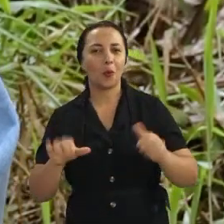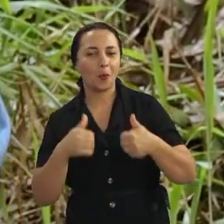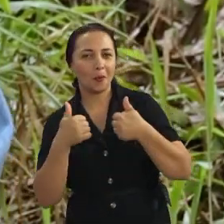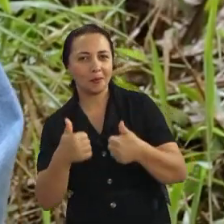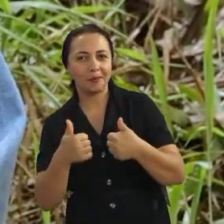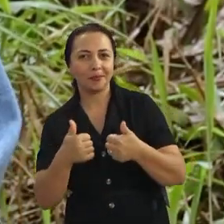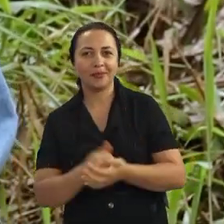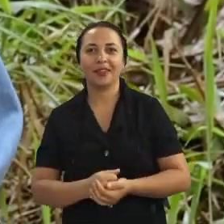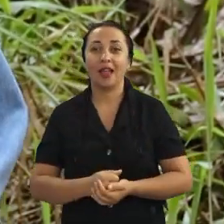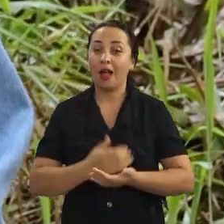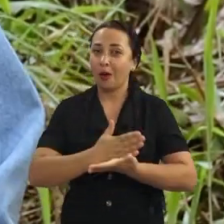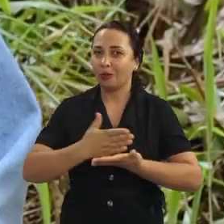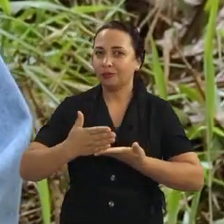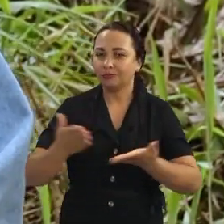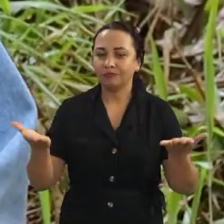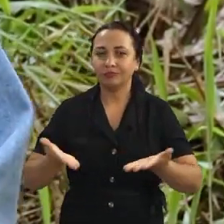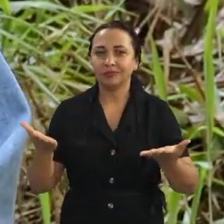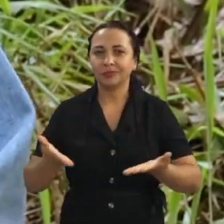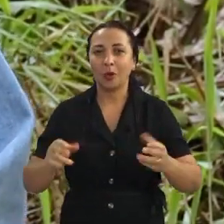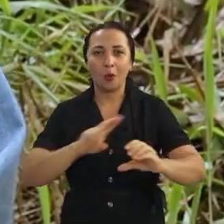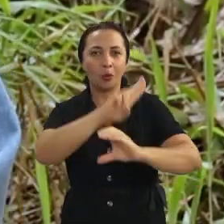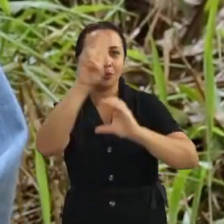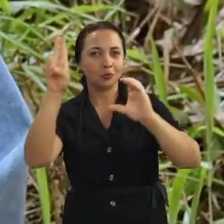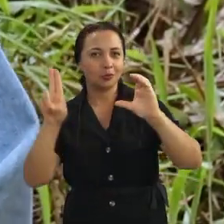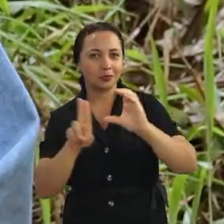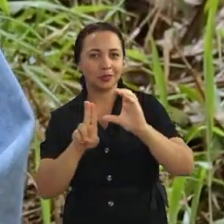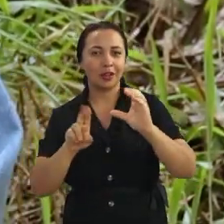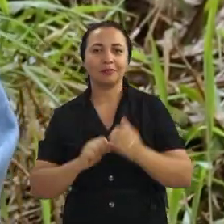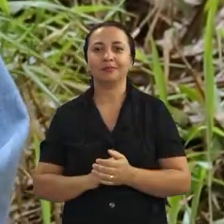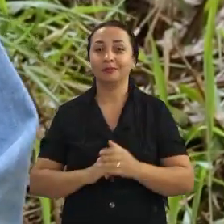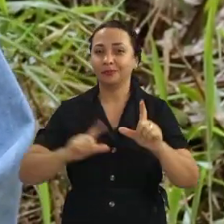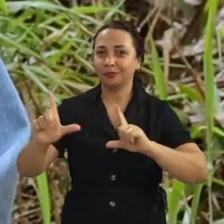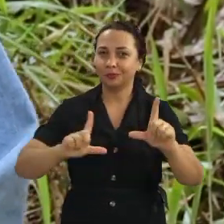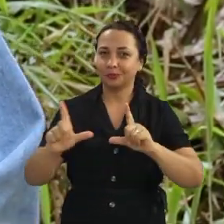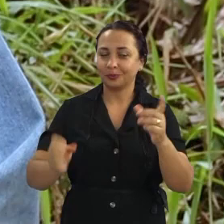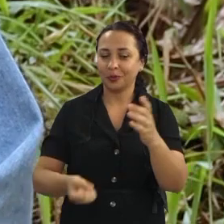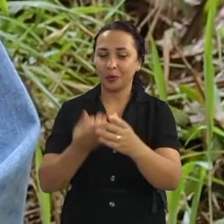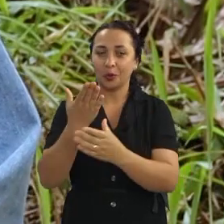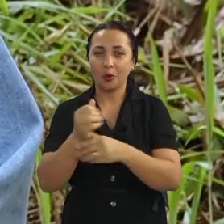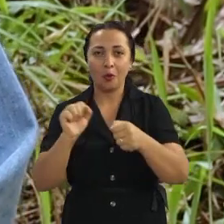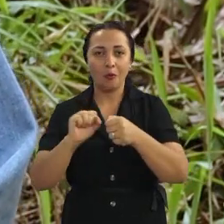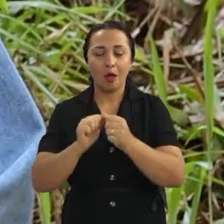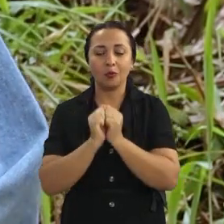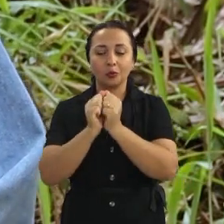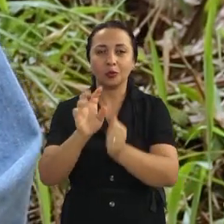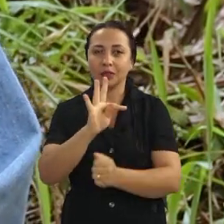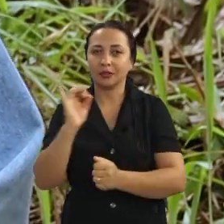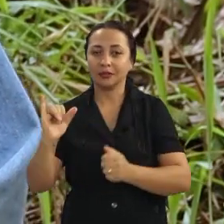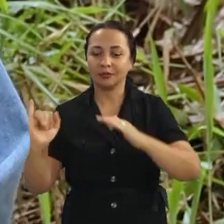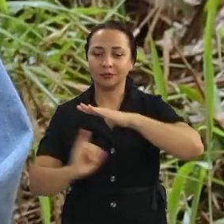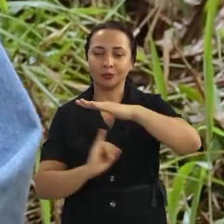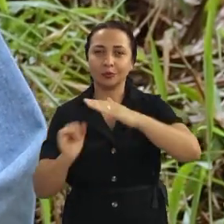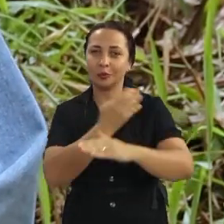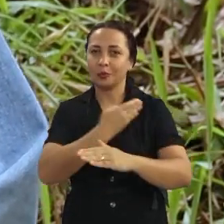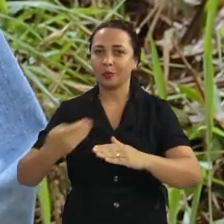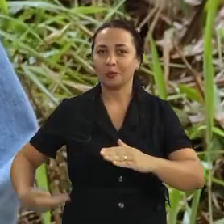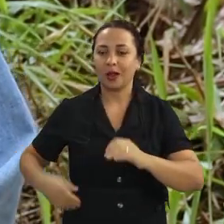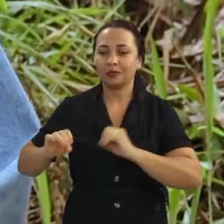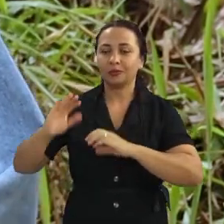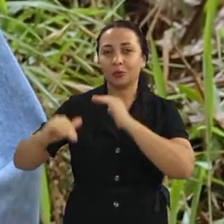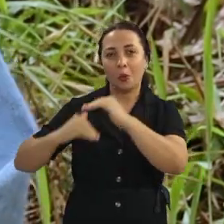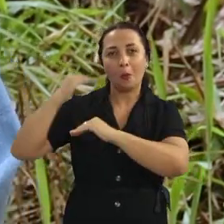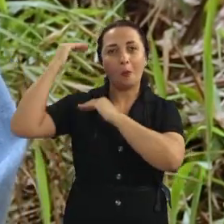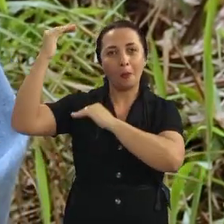Olá tudo bem A partir de agora começa mais um universiciencia um programa feito por TVs instituições públicas de ensino